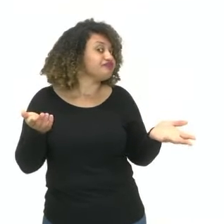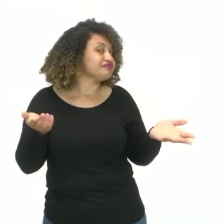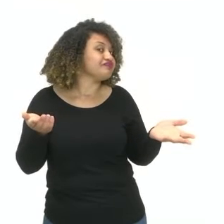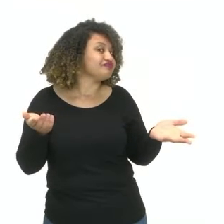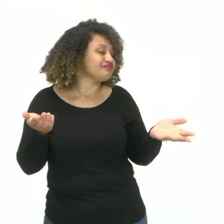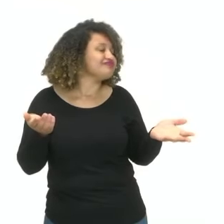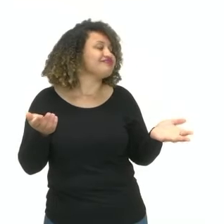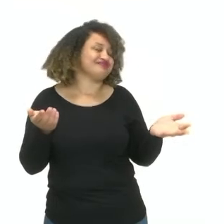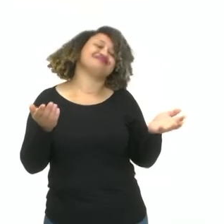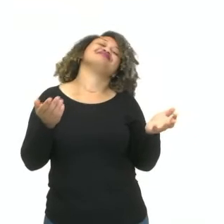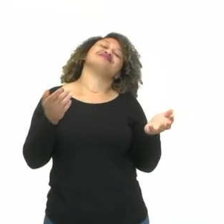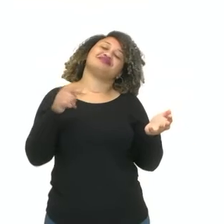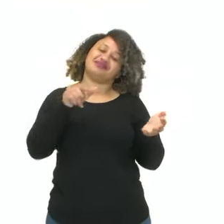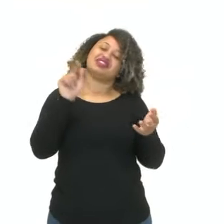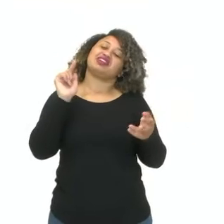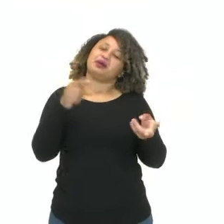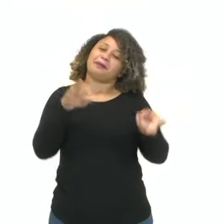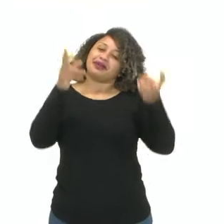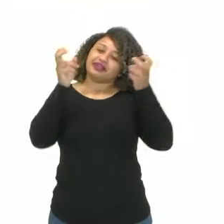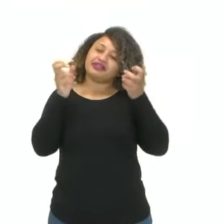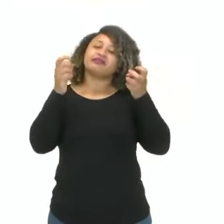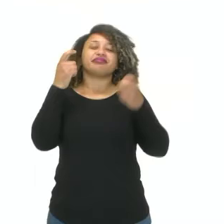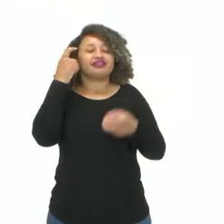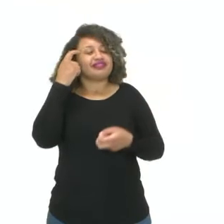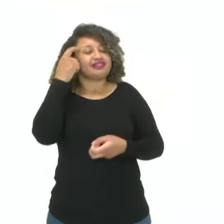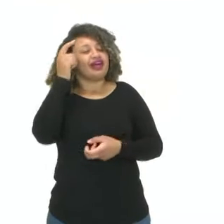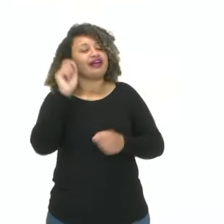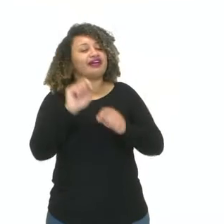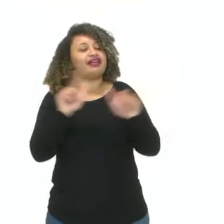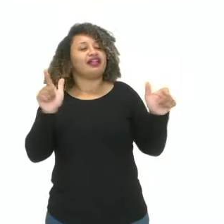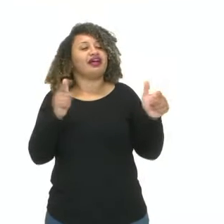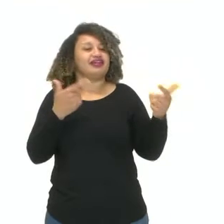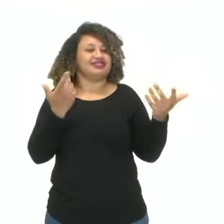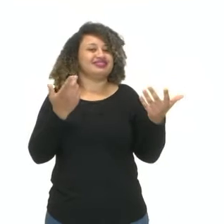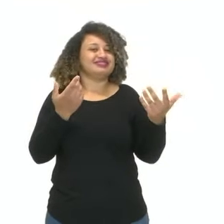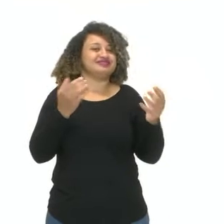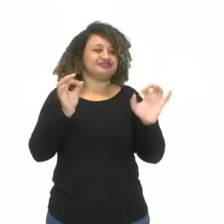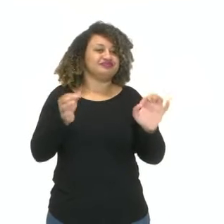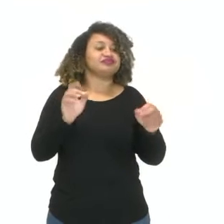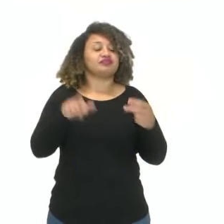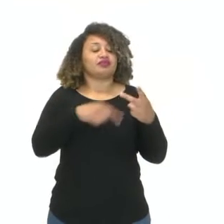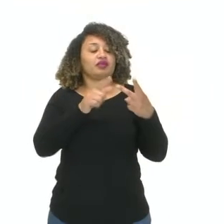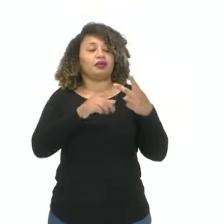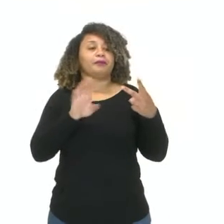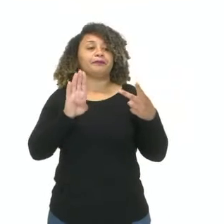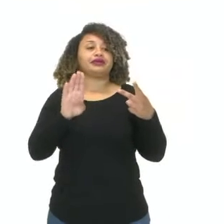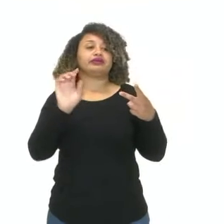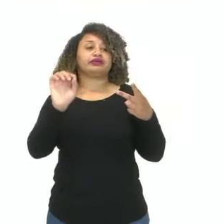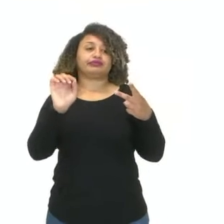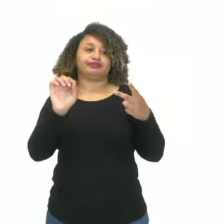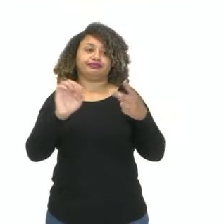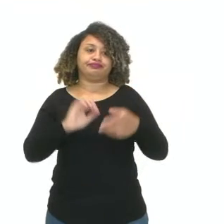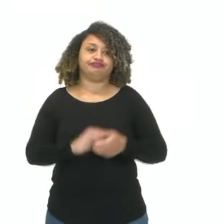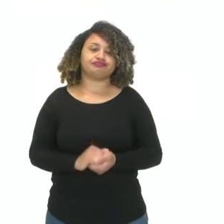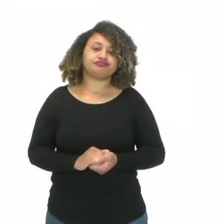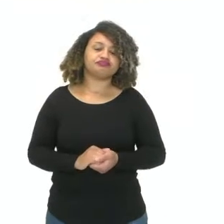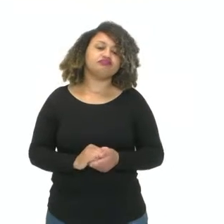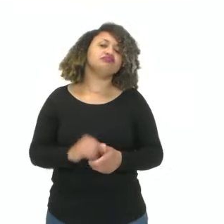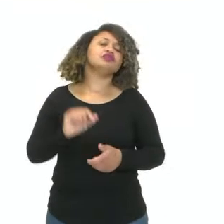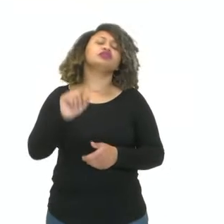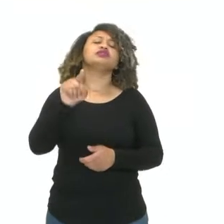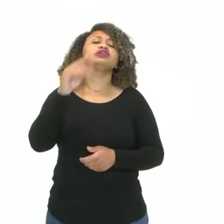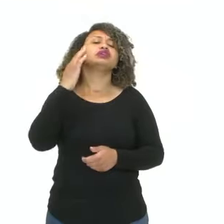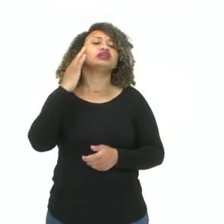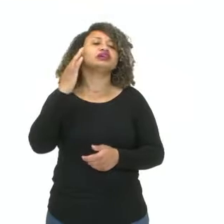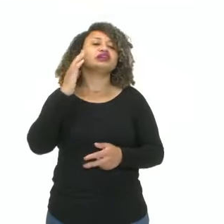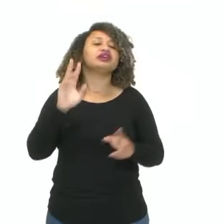Aham, muito bem, já pescou a ideia aí, né? Sem dar spoiler, vamos para B. O que você